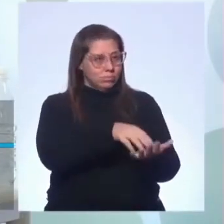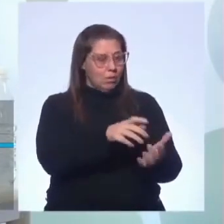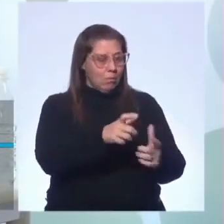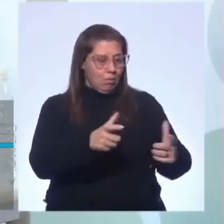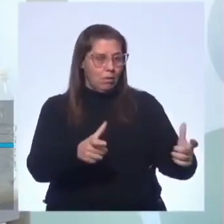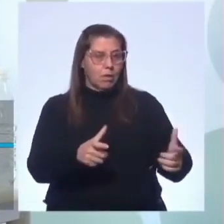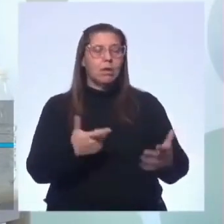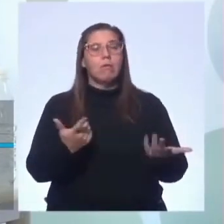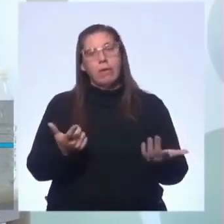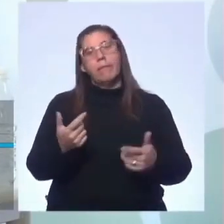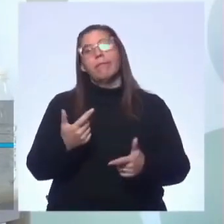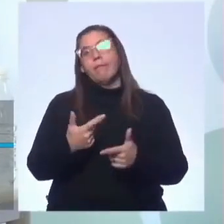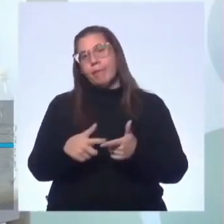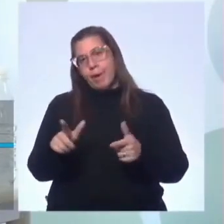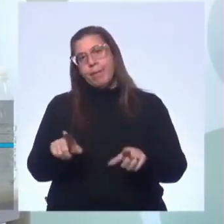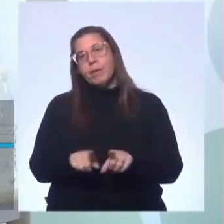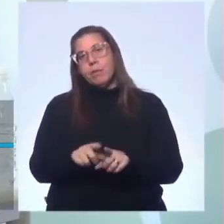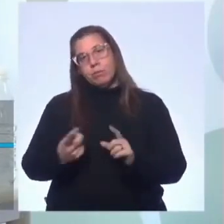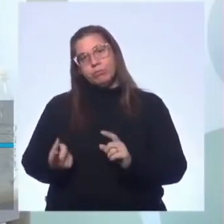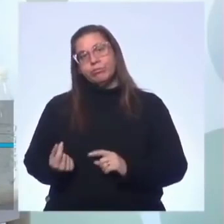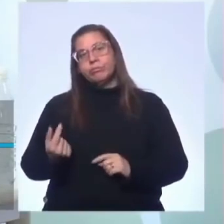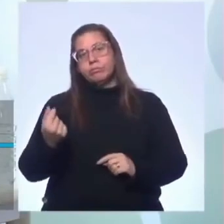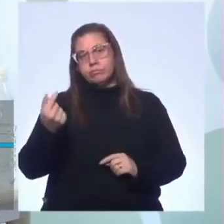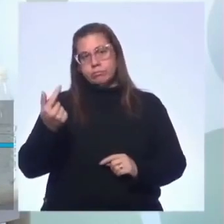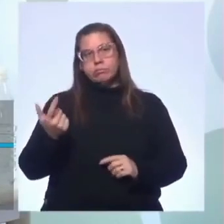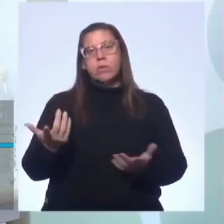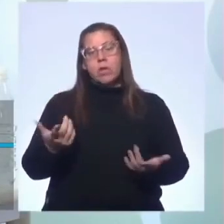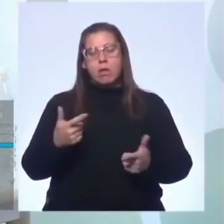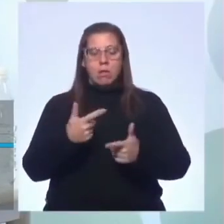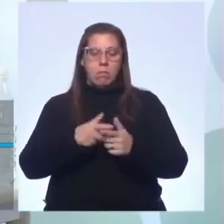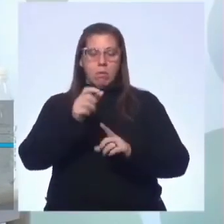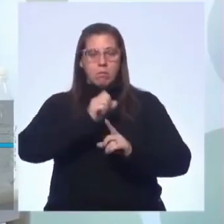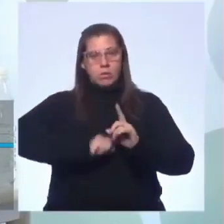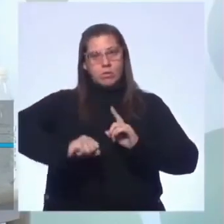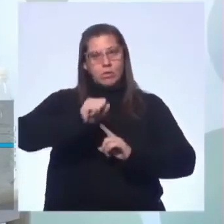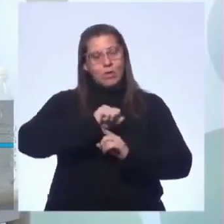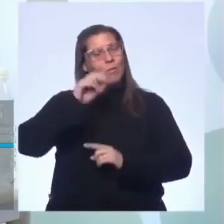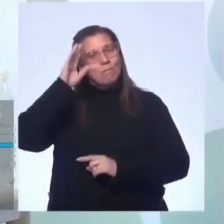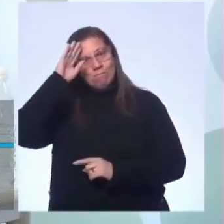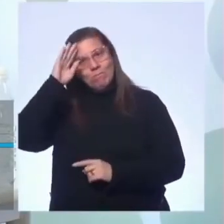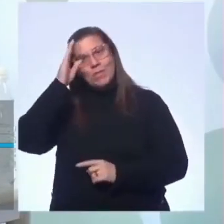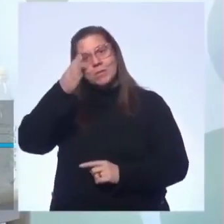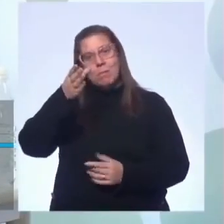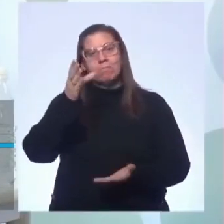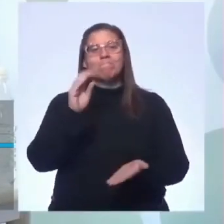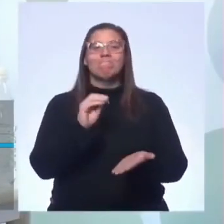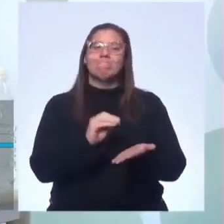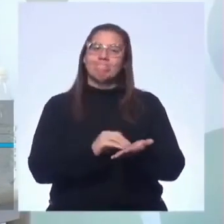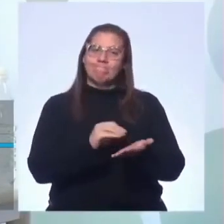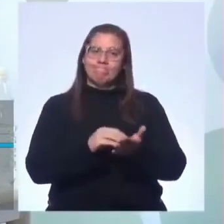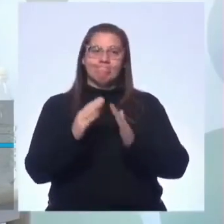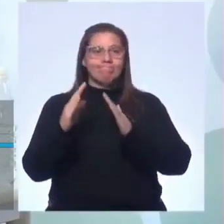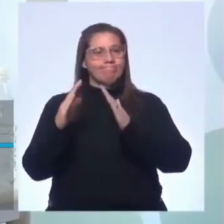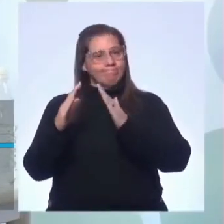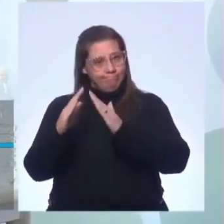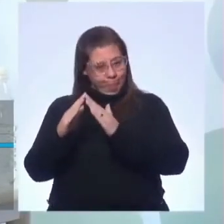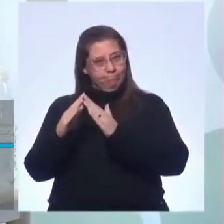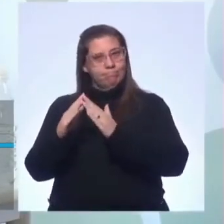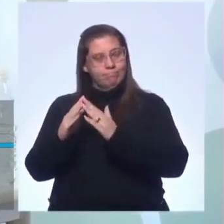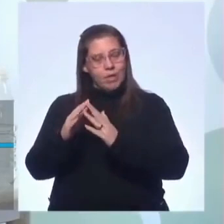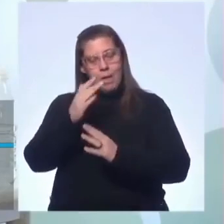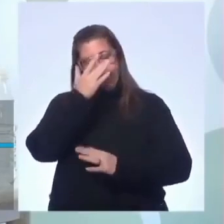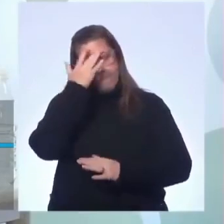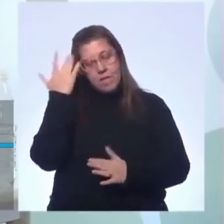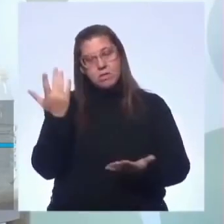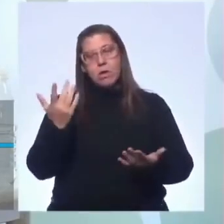problema econômico, vai gerar aí esse problema social, que é principalmente essa questão de falta de moradias, né? Então a pessoa acaba